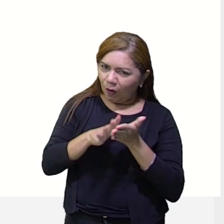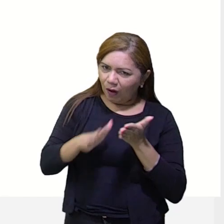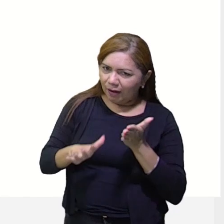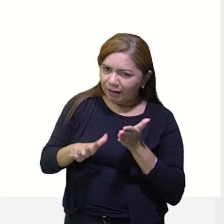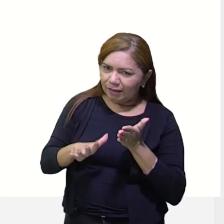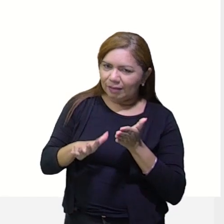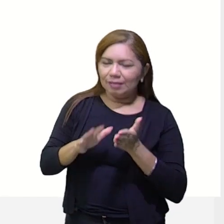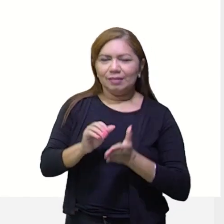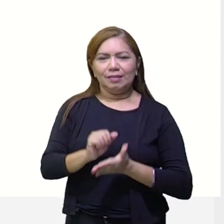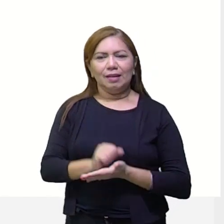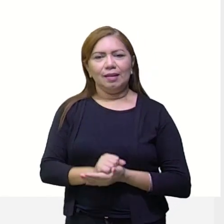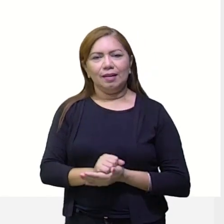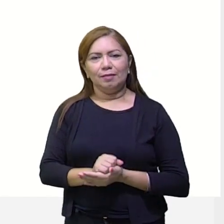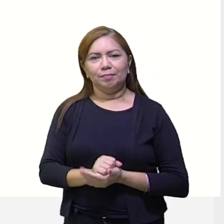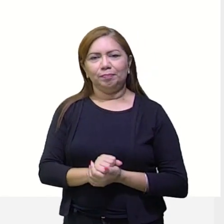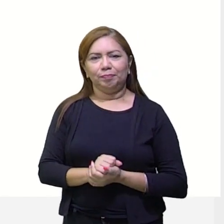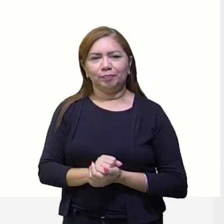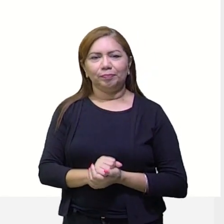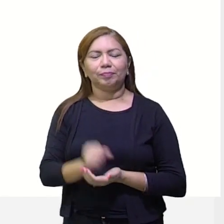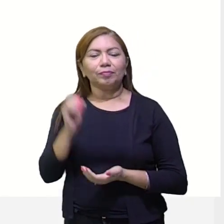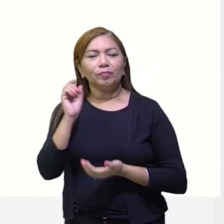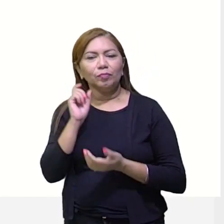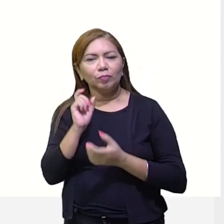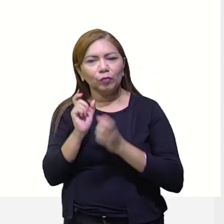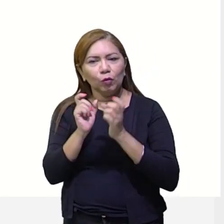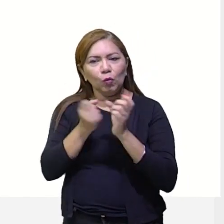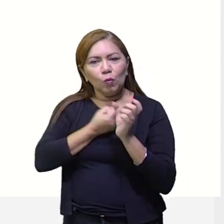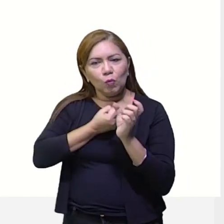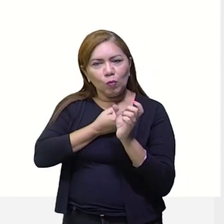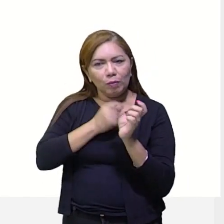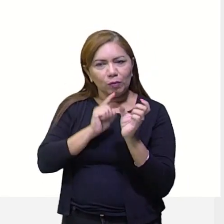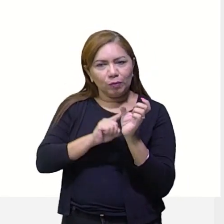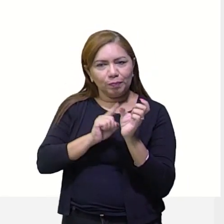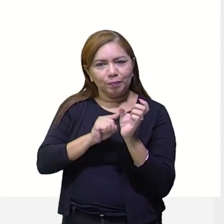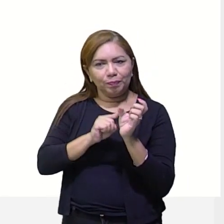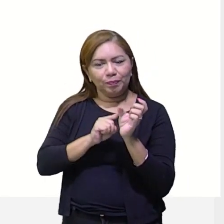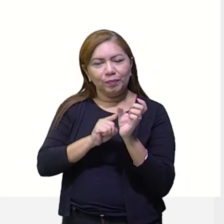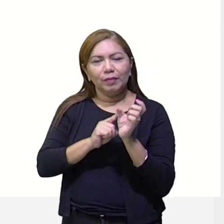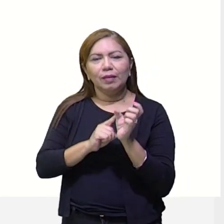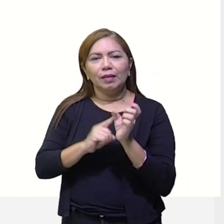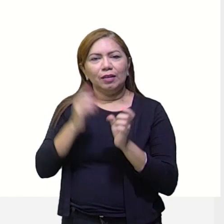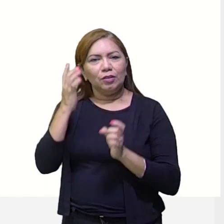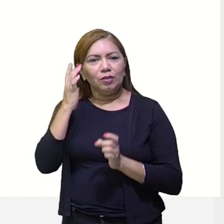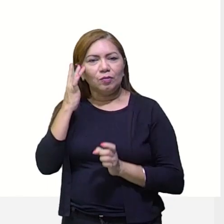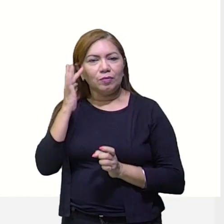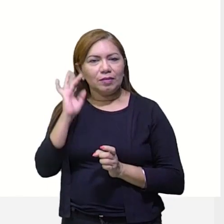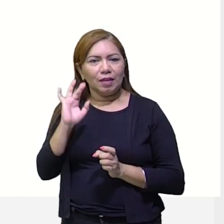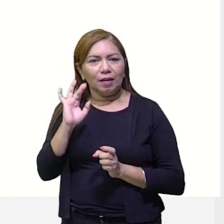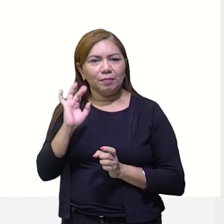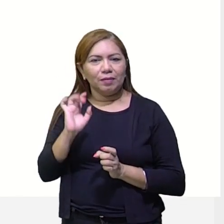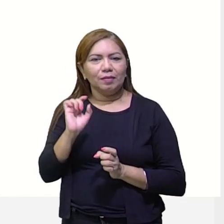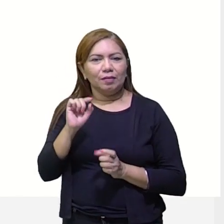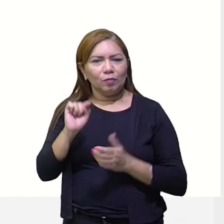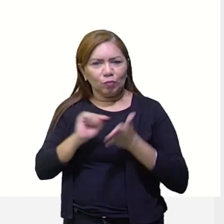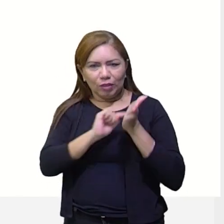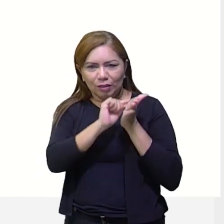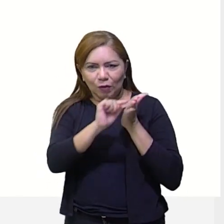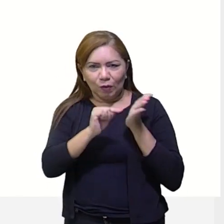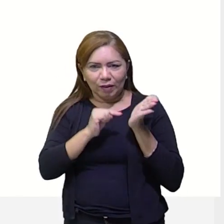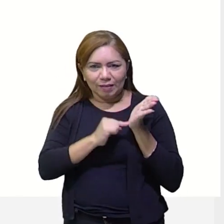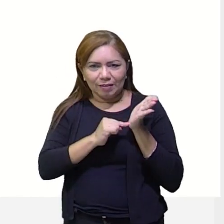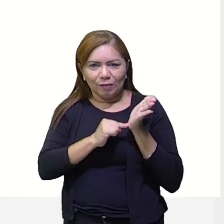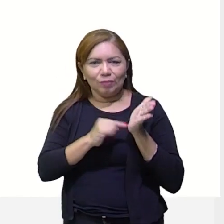Nosso dividendo nós não sabemos, mas eu sei que o nosso divisor vale quanto? Nosso divisor vale 7.